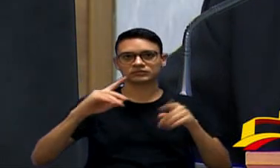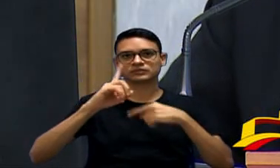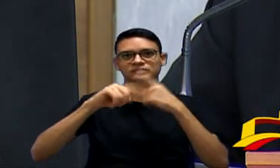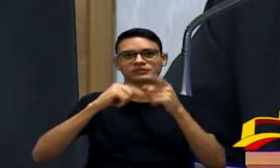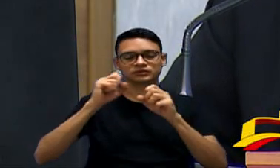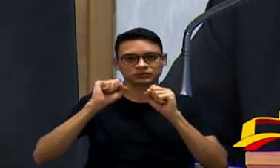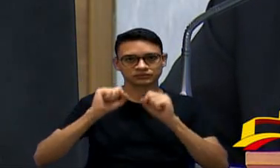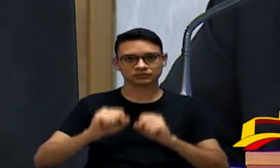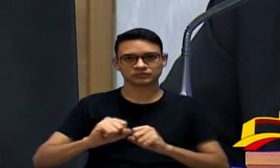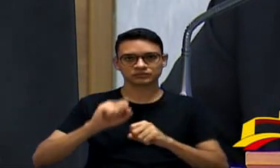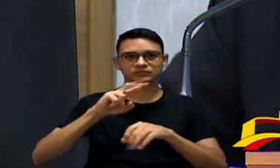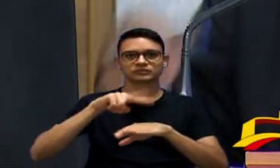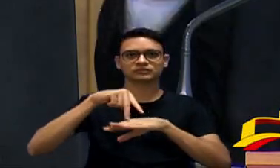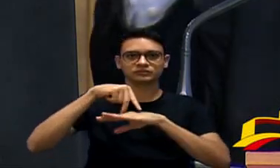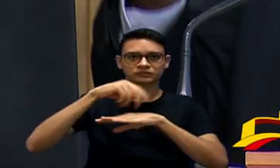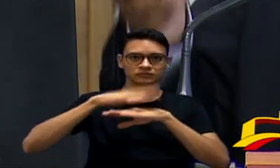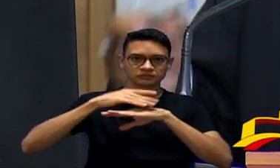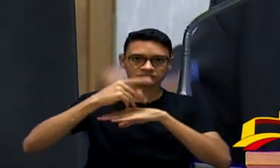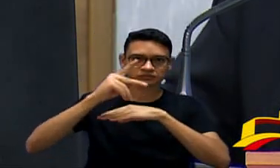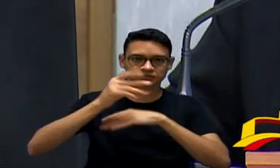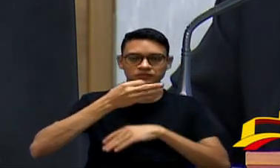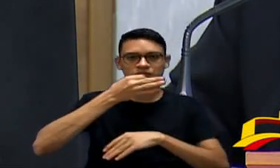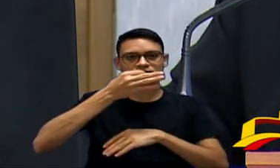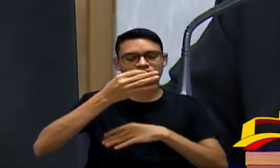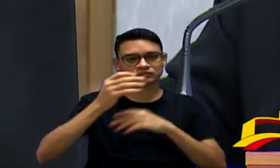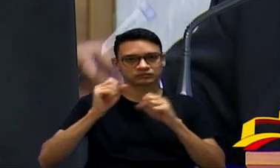Vossa Excelência, pode eu a palavra para poder justificar o voto.